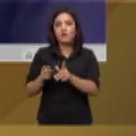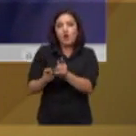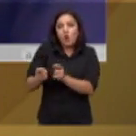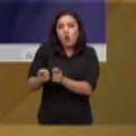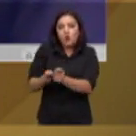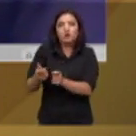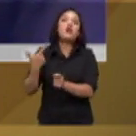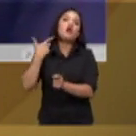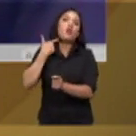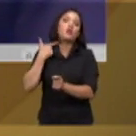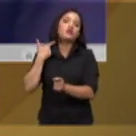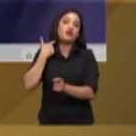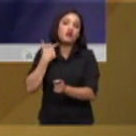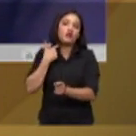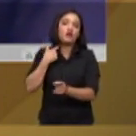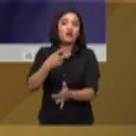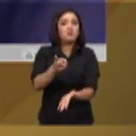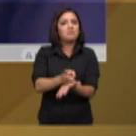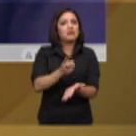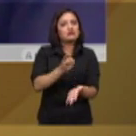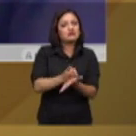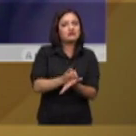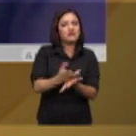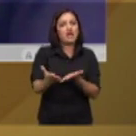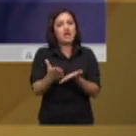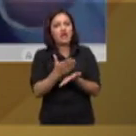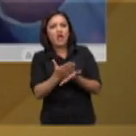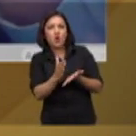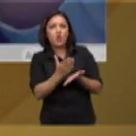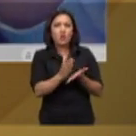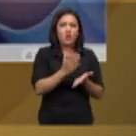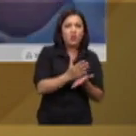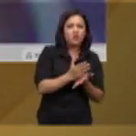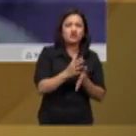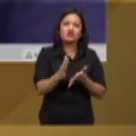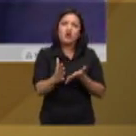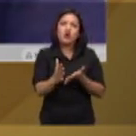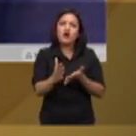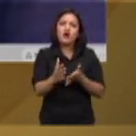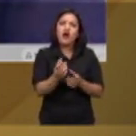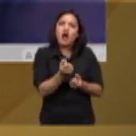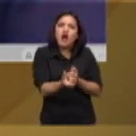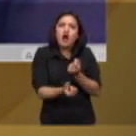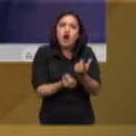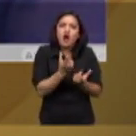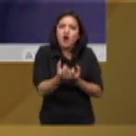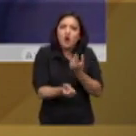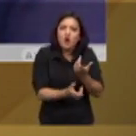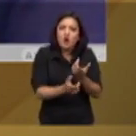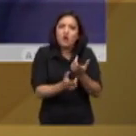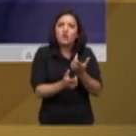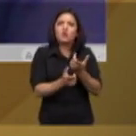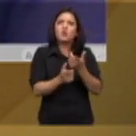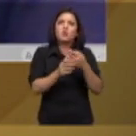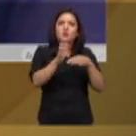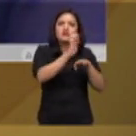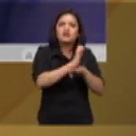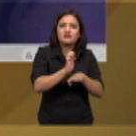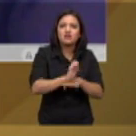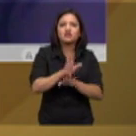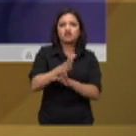loterias e mantém residualmente para algumas unidades da federação que exploravam loterias